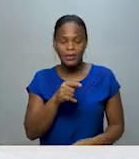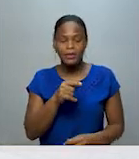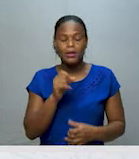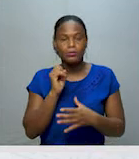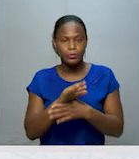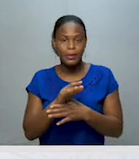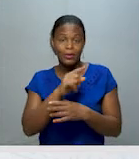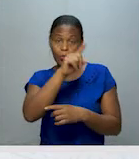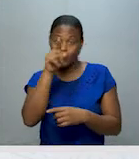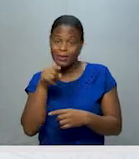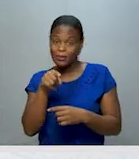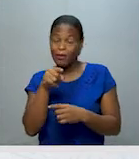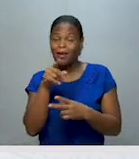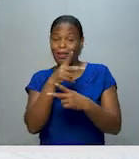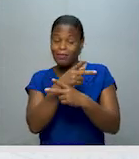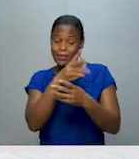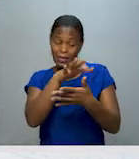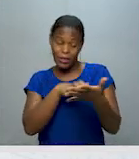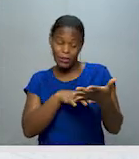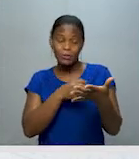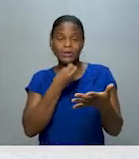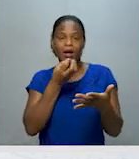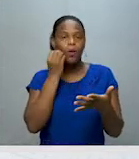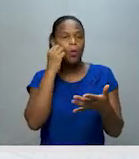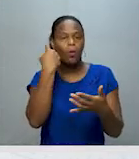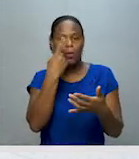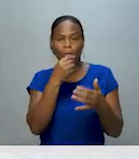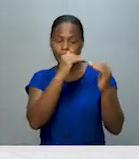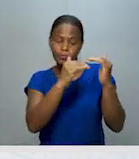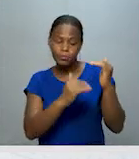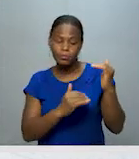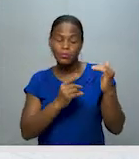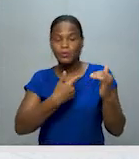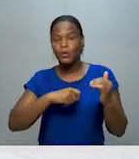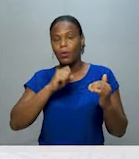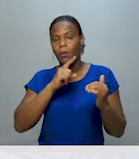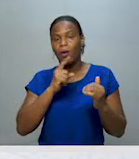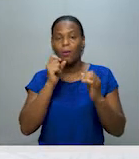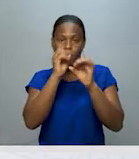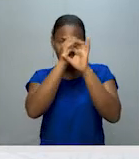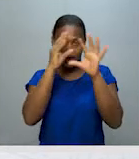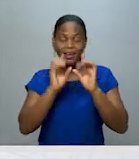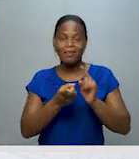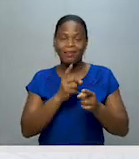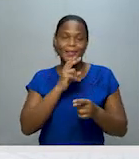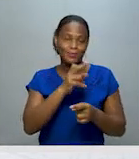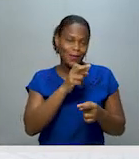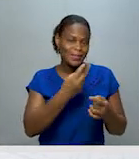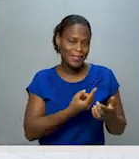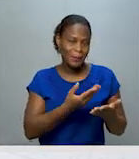enunciados interrogativos presentes no texto e a sua classificação, nós podemos concluir que a resposta